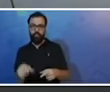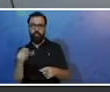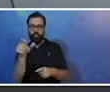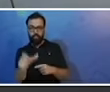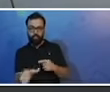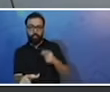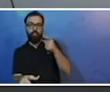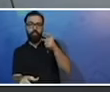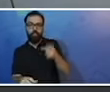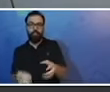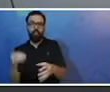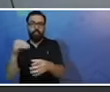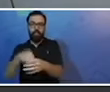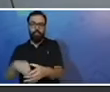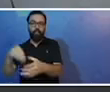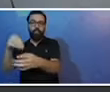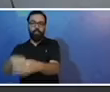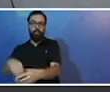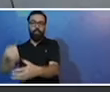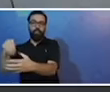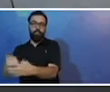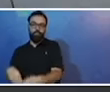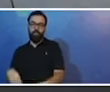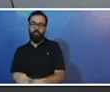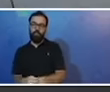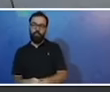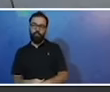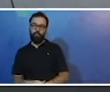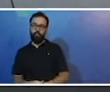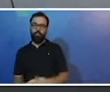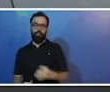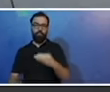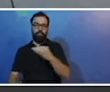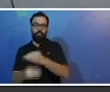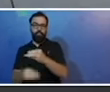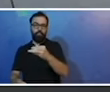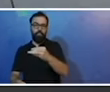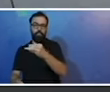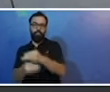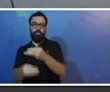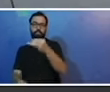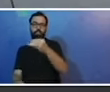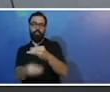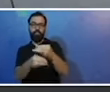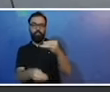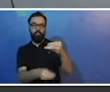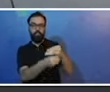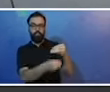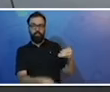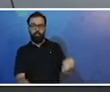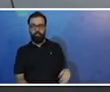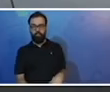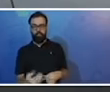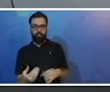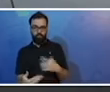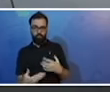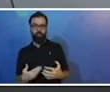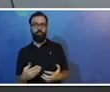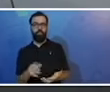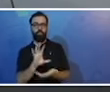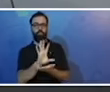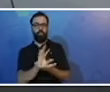na música tá daqui a pouco vocês vão entender e é aí que nós vamos imitar os movimentos desse personagem tentar